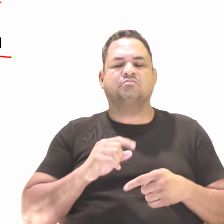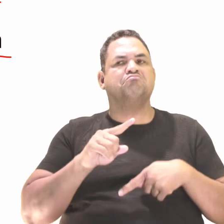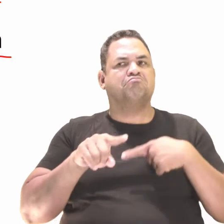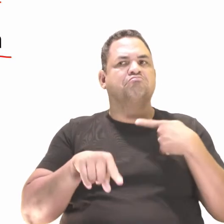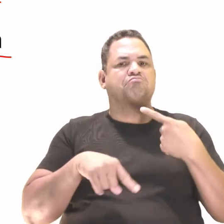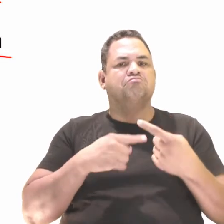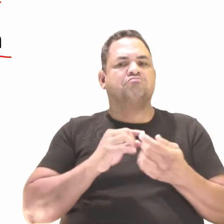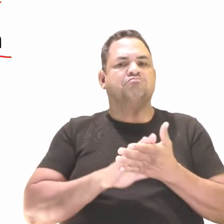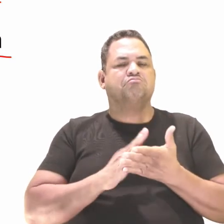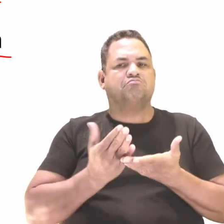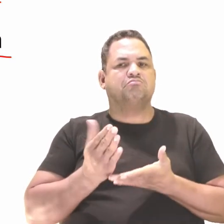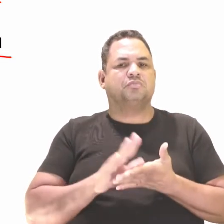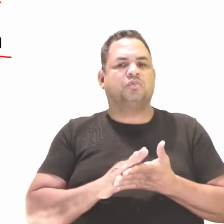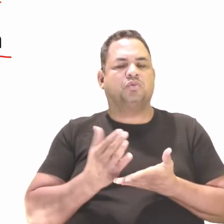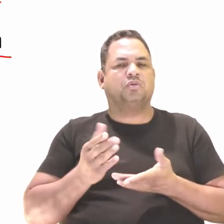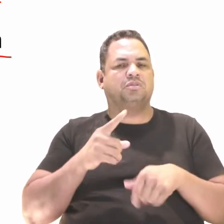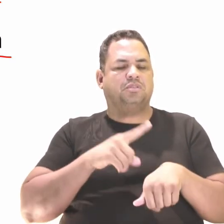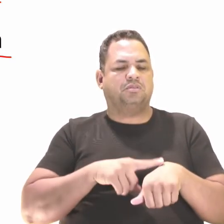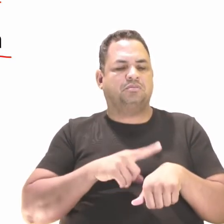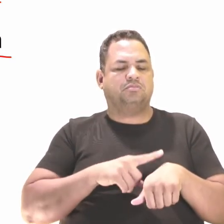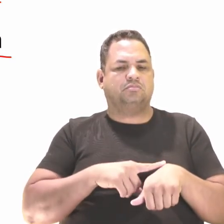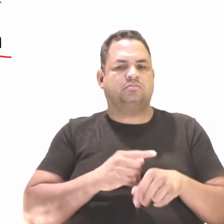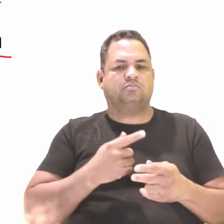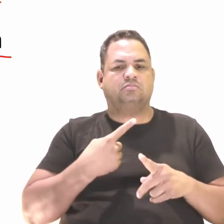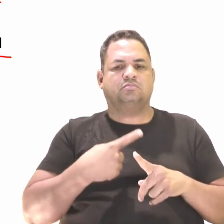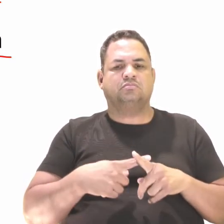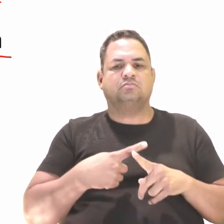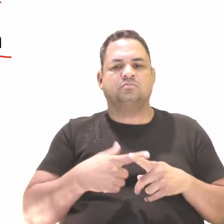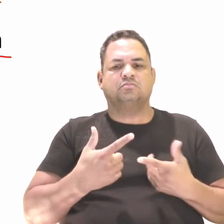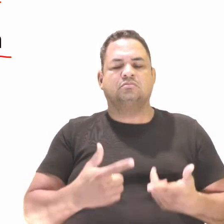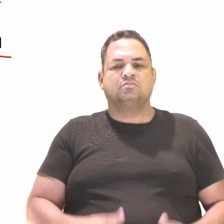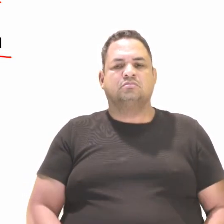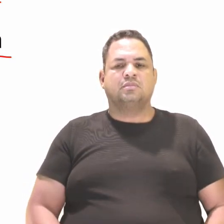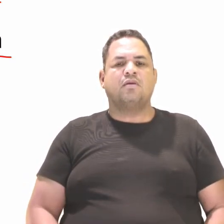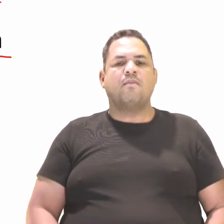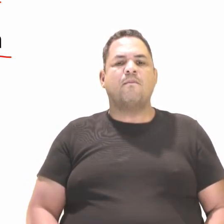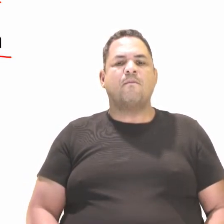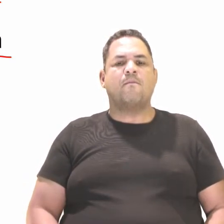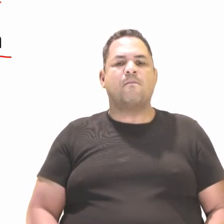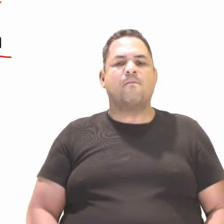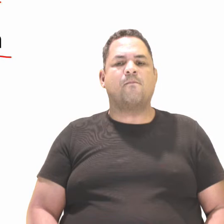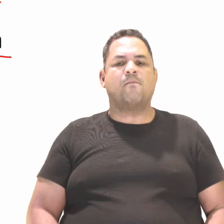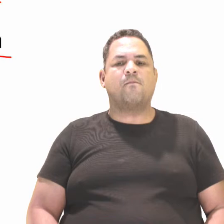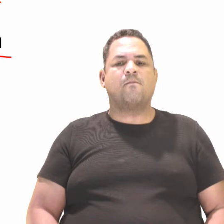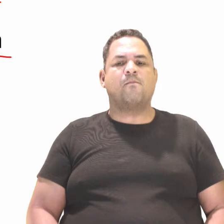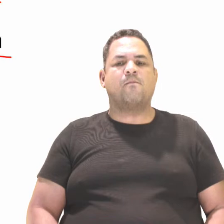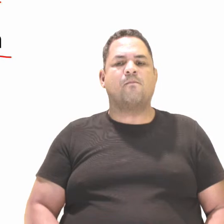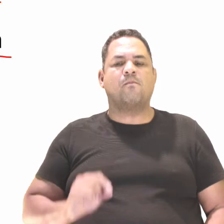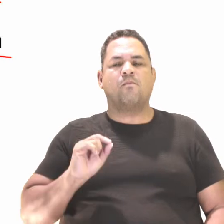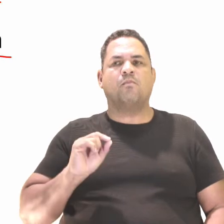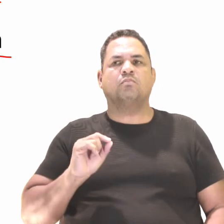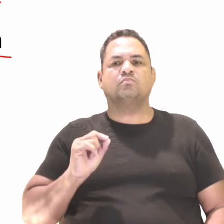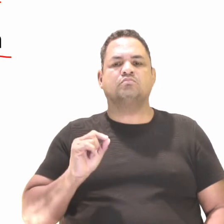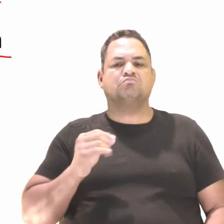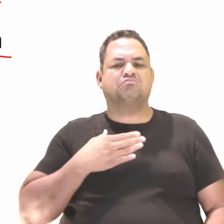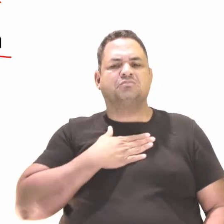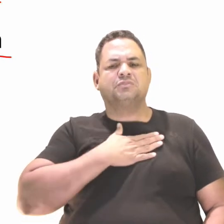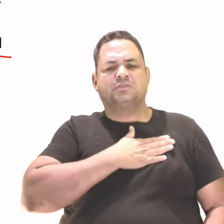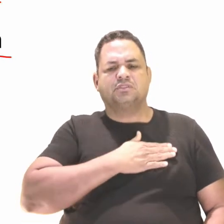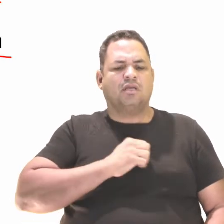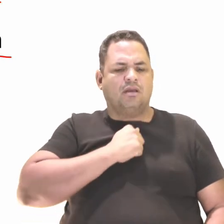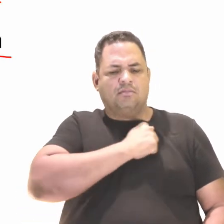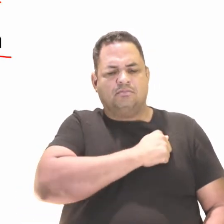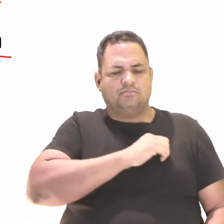para outra oportunidade, para outra hora? Porque o sure, I'd love to seria o quê? Claro, eu adoraria.